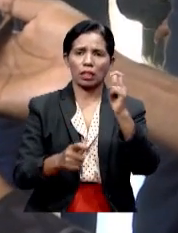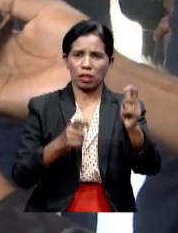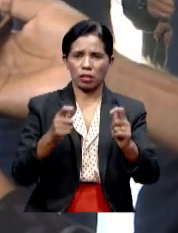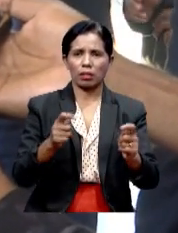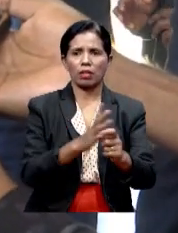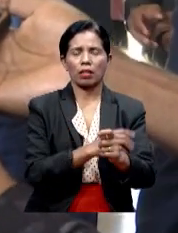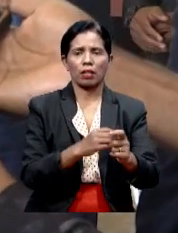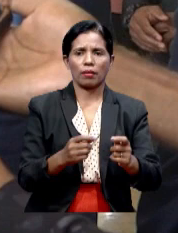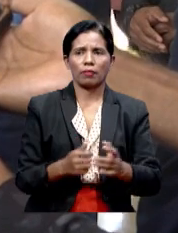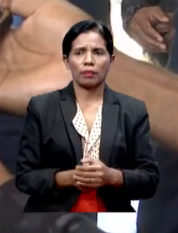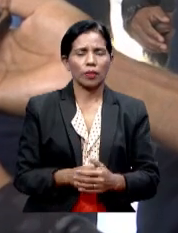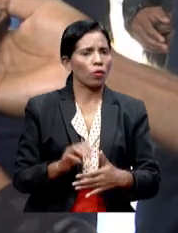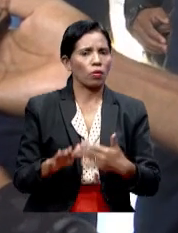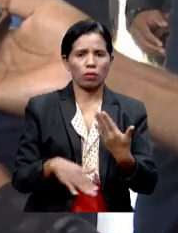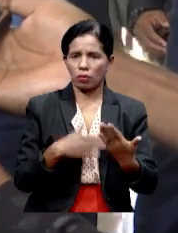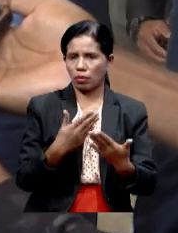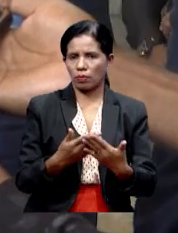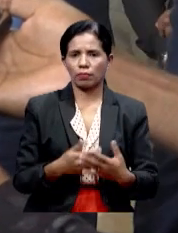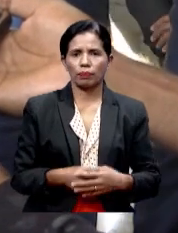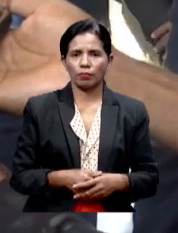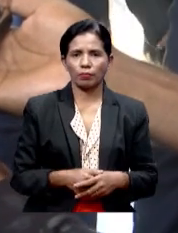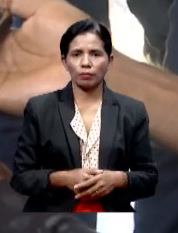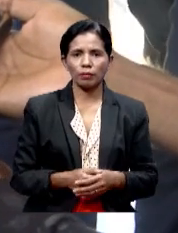ba setor o todo,